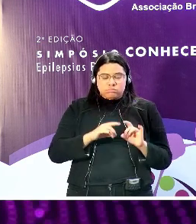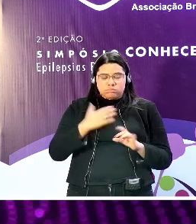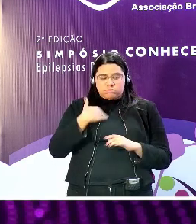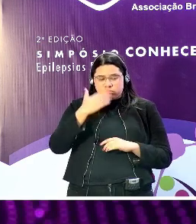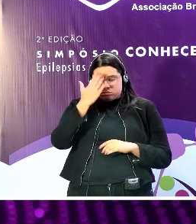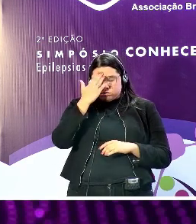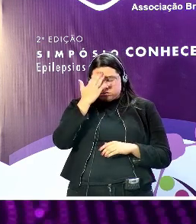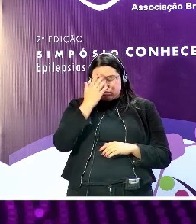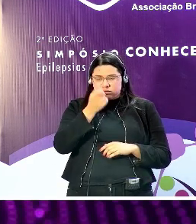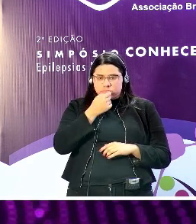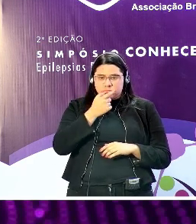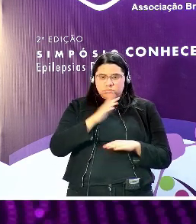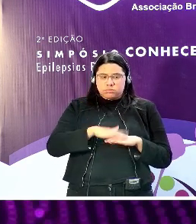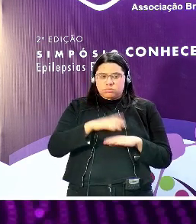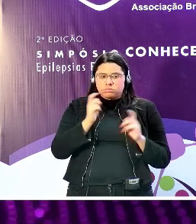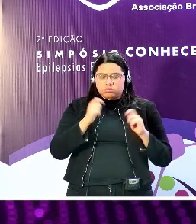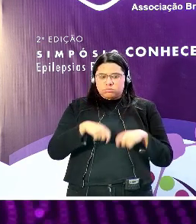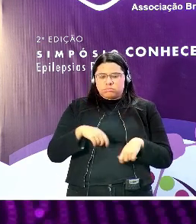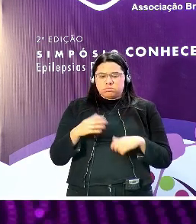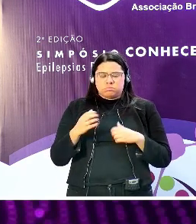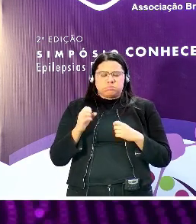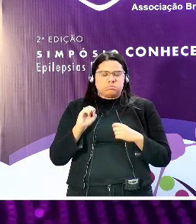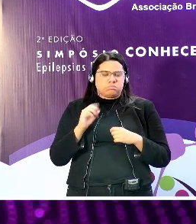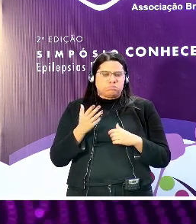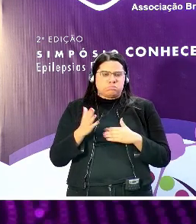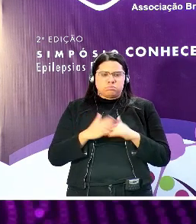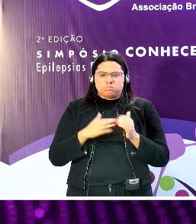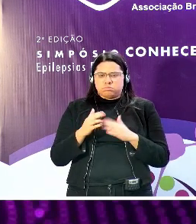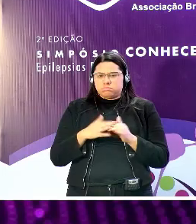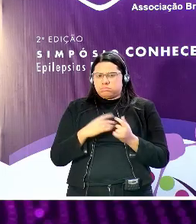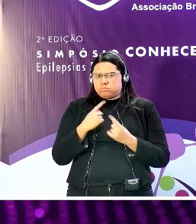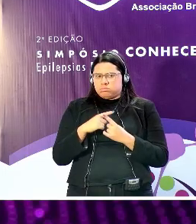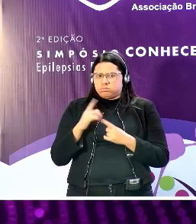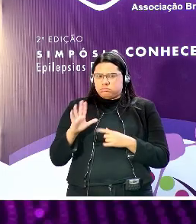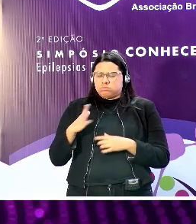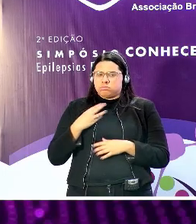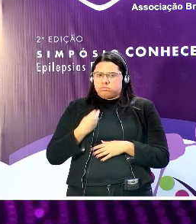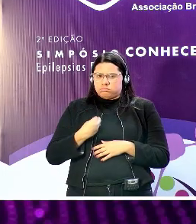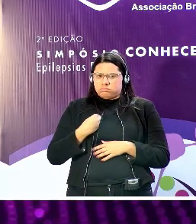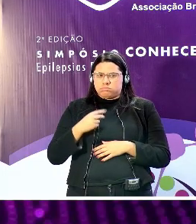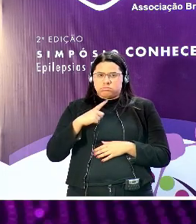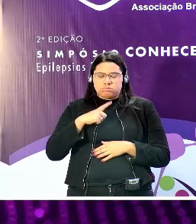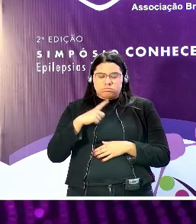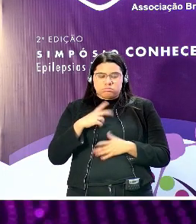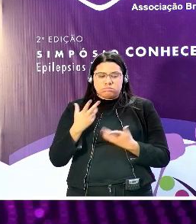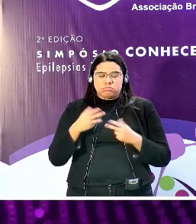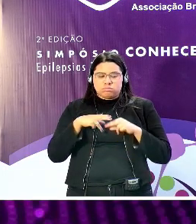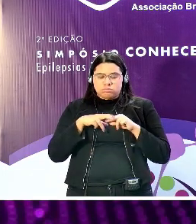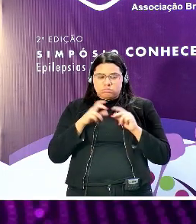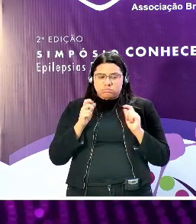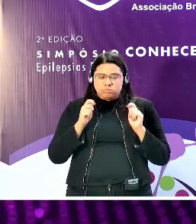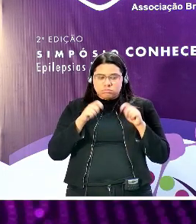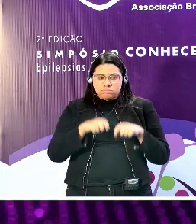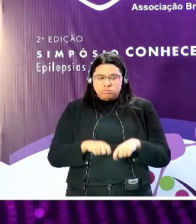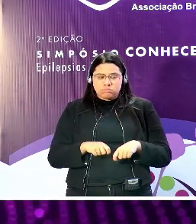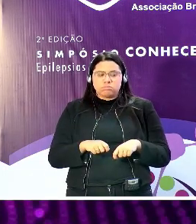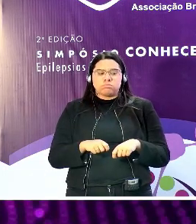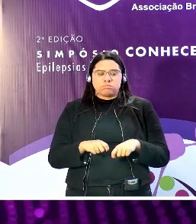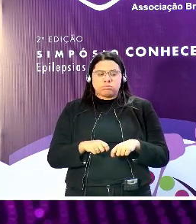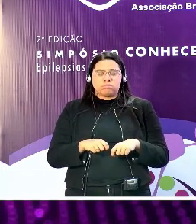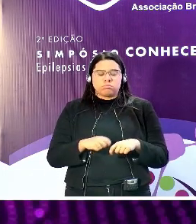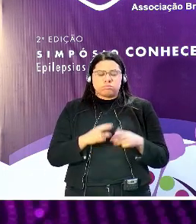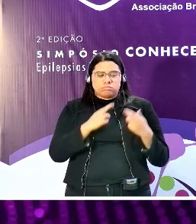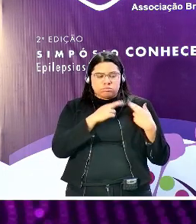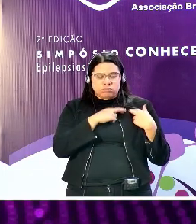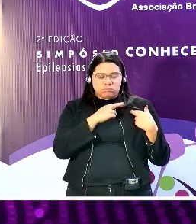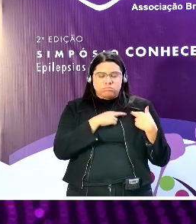mais potentes do que qualquer outra coisa que existe já. Então, o potencial de